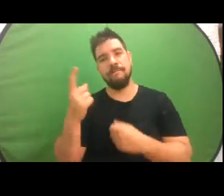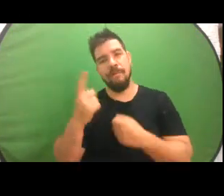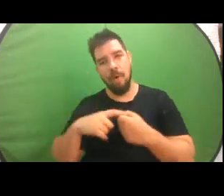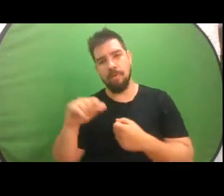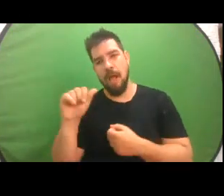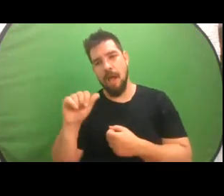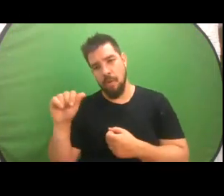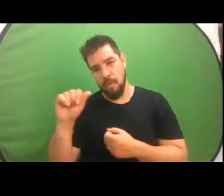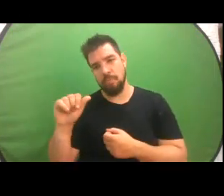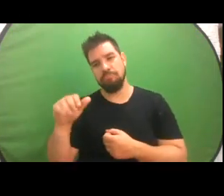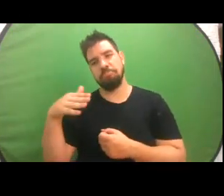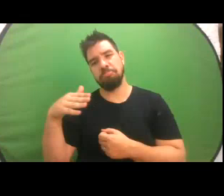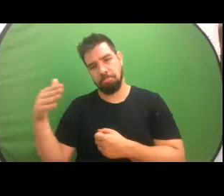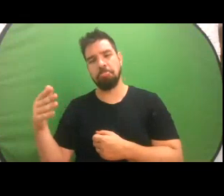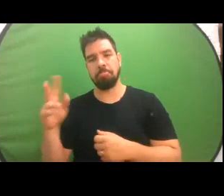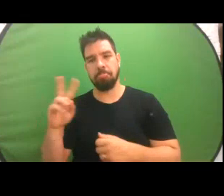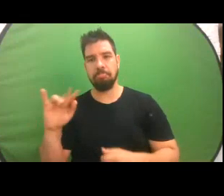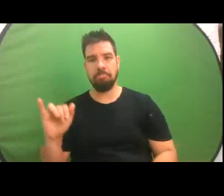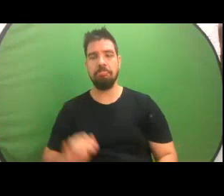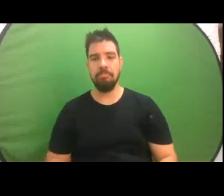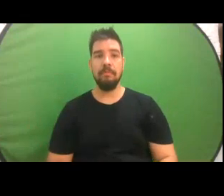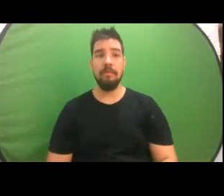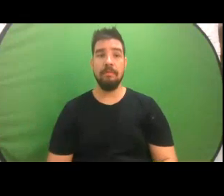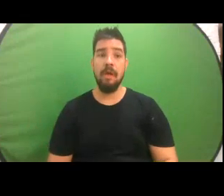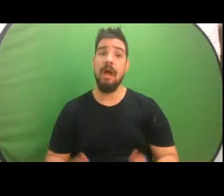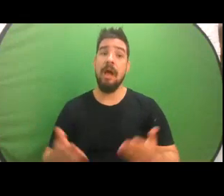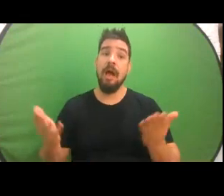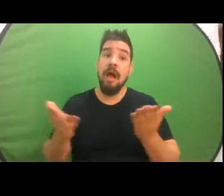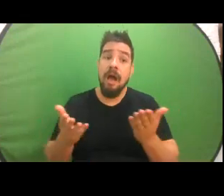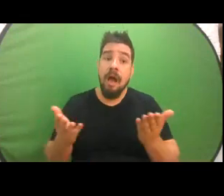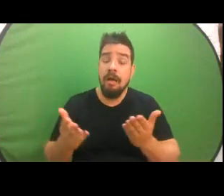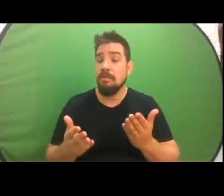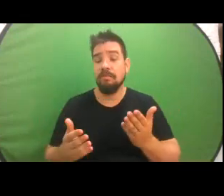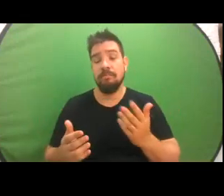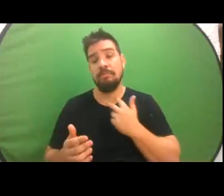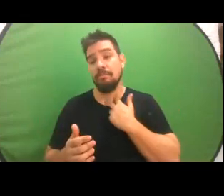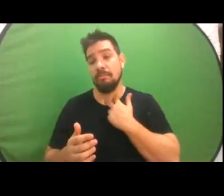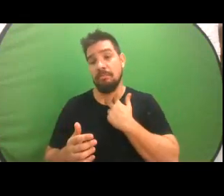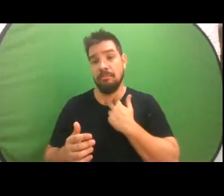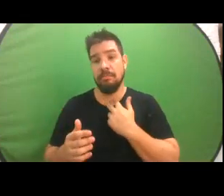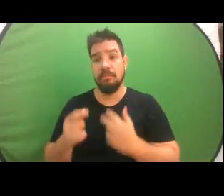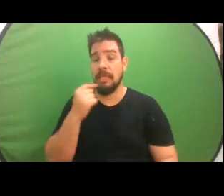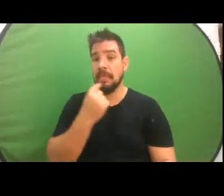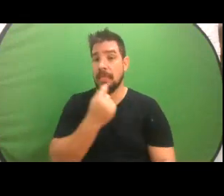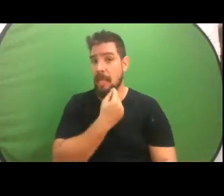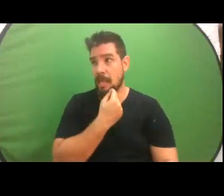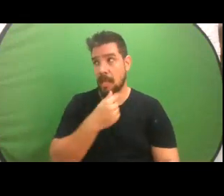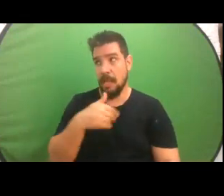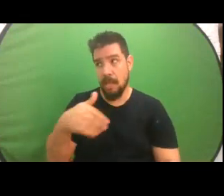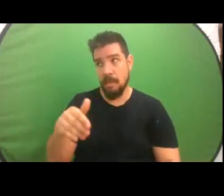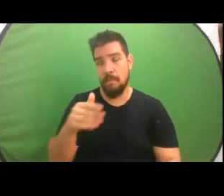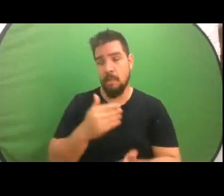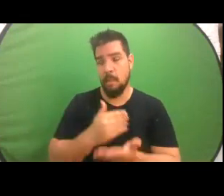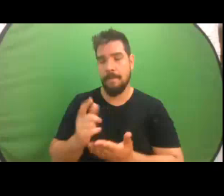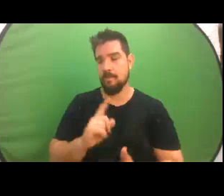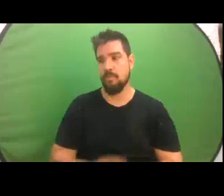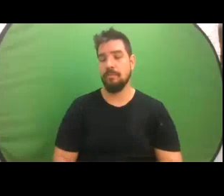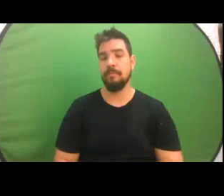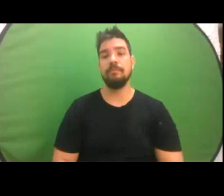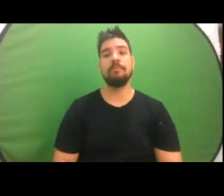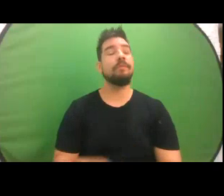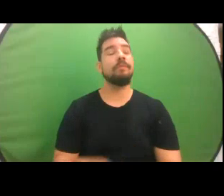fazer esse ajuste, tá bom? Então, nós não temos previsão de início para setembro. Agora, minha última dúvida para